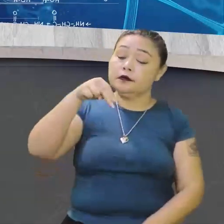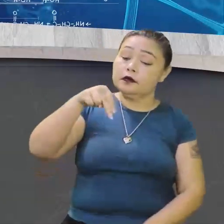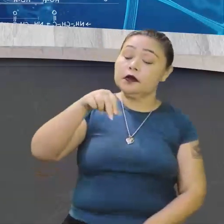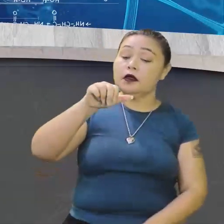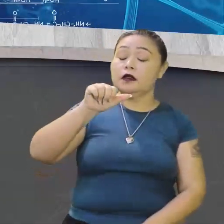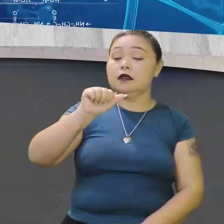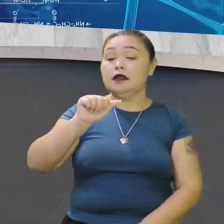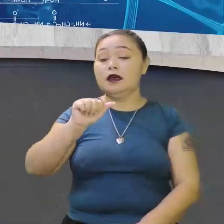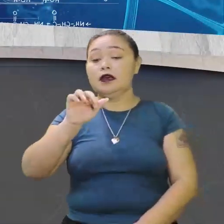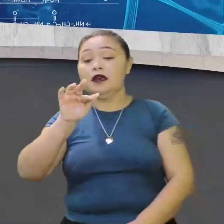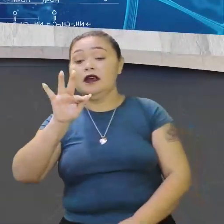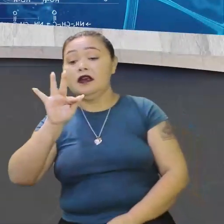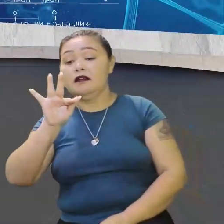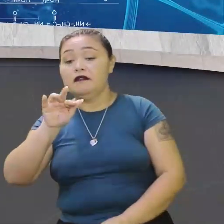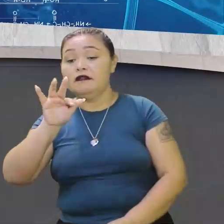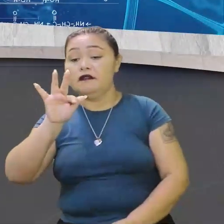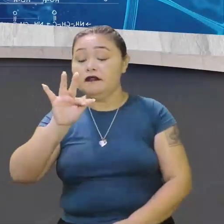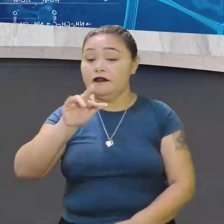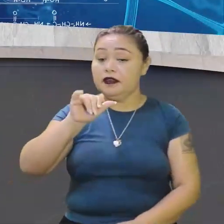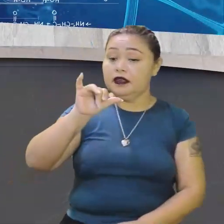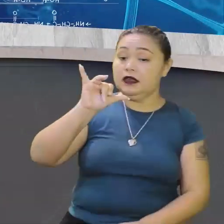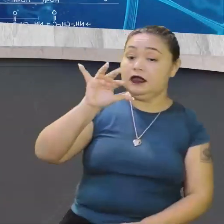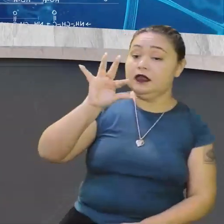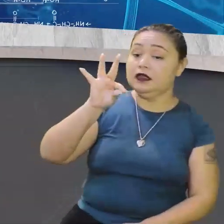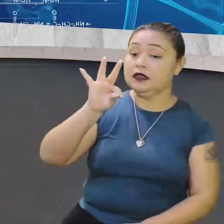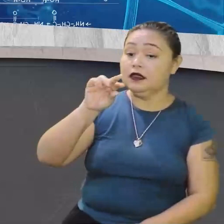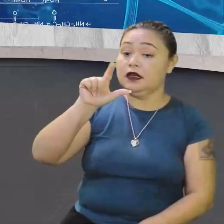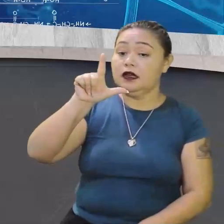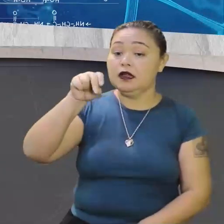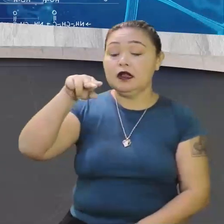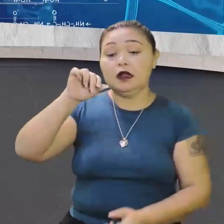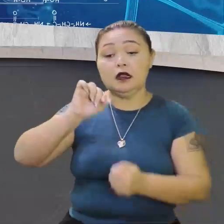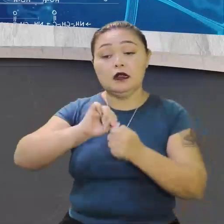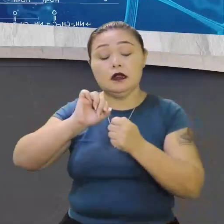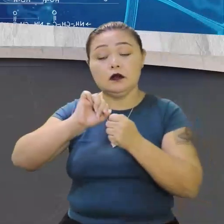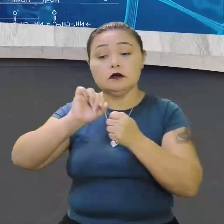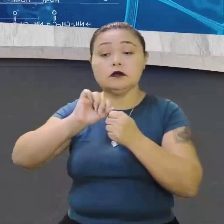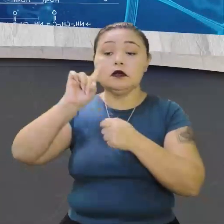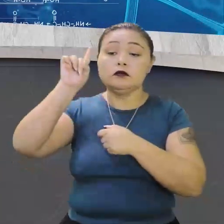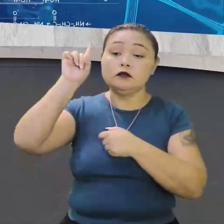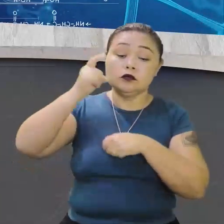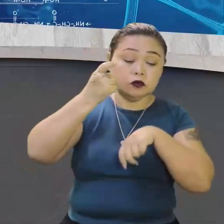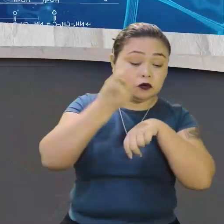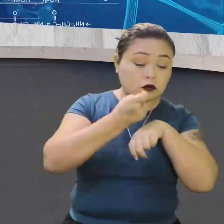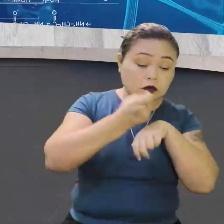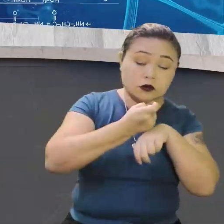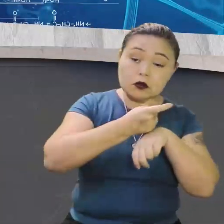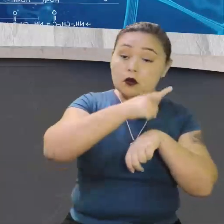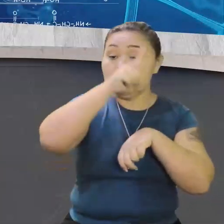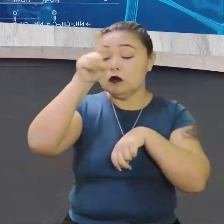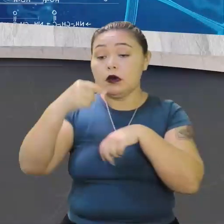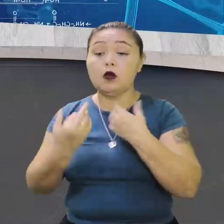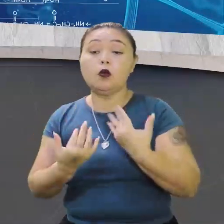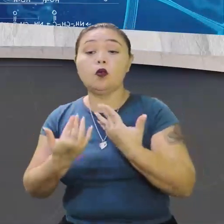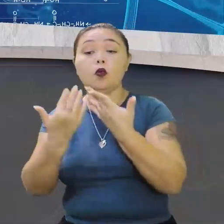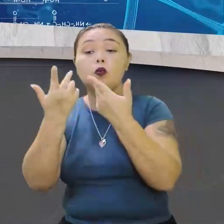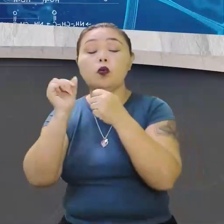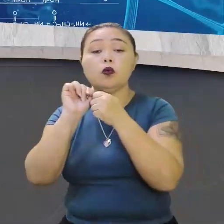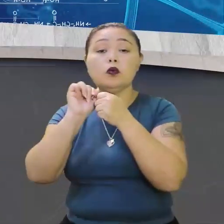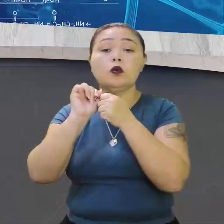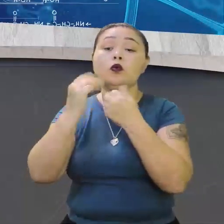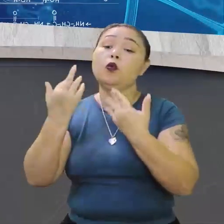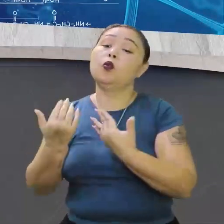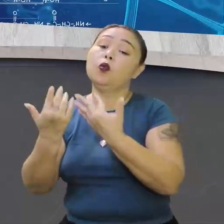seco, do sólido direto para o gasoso, chamamos de sublimação. Mas se você tiver uma direto